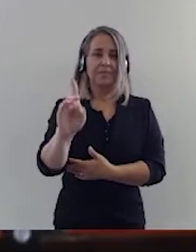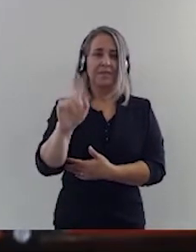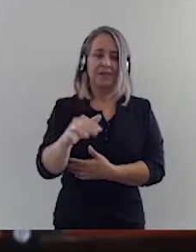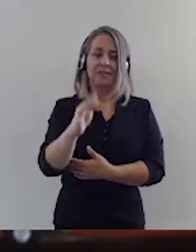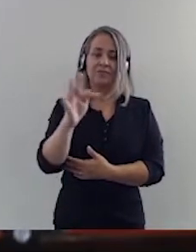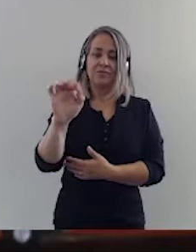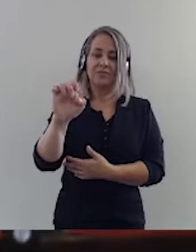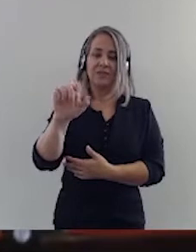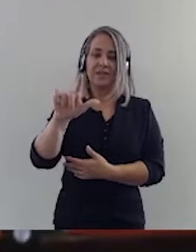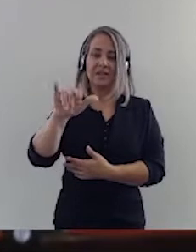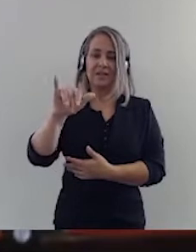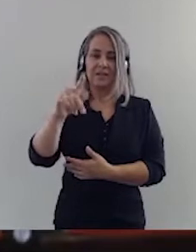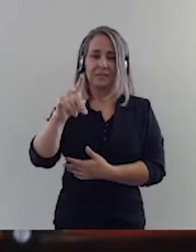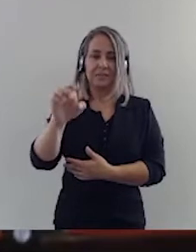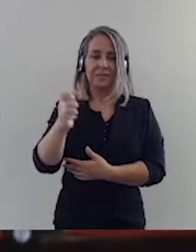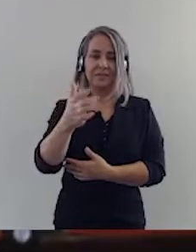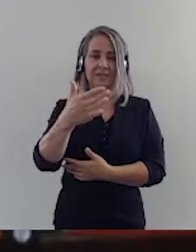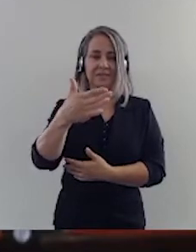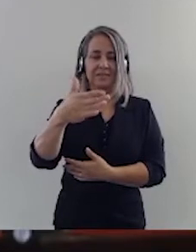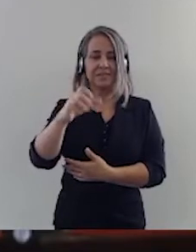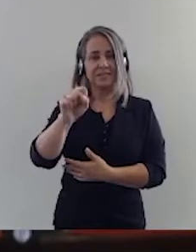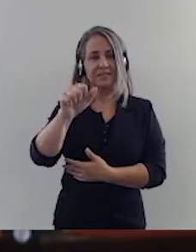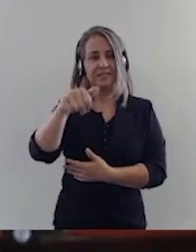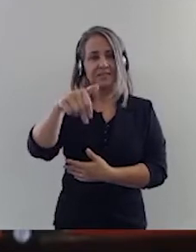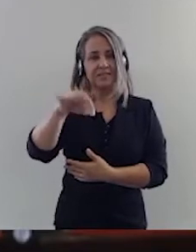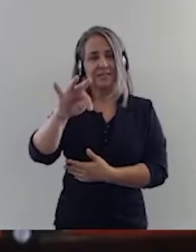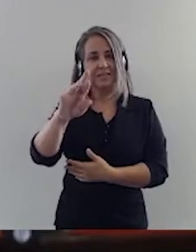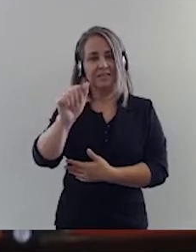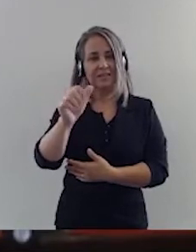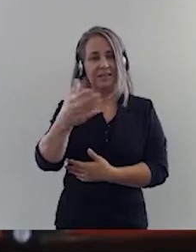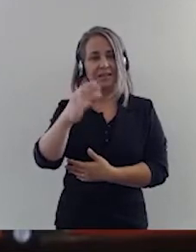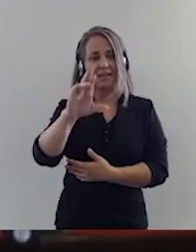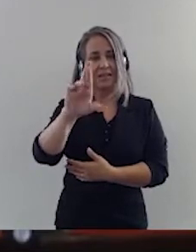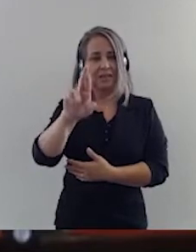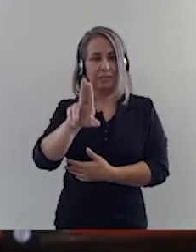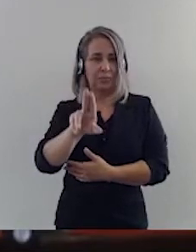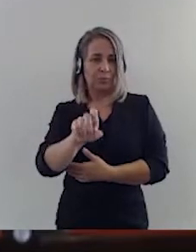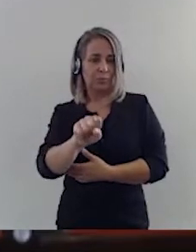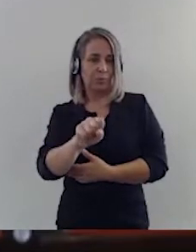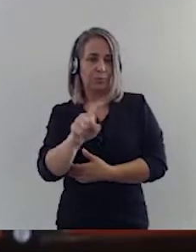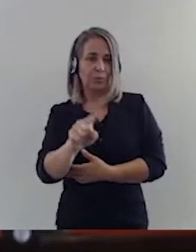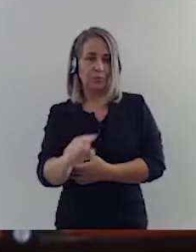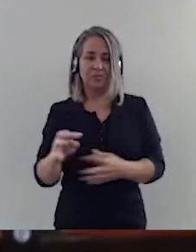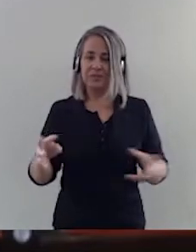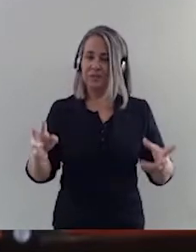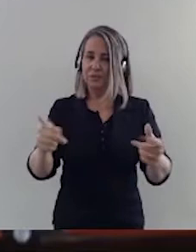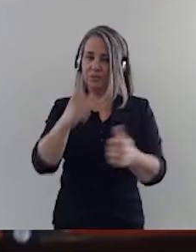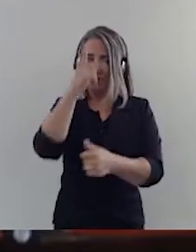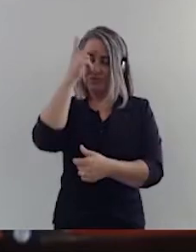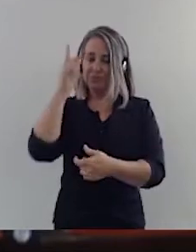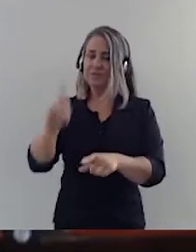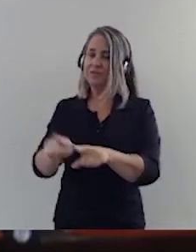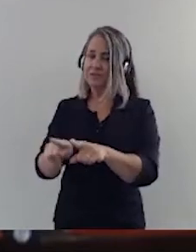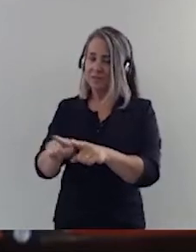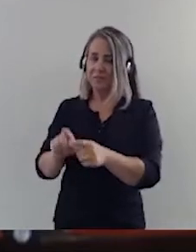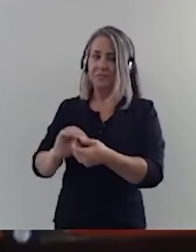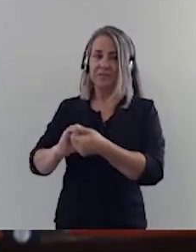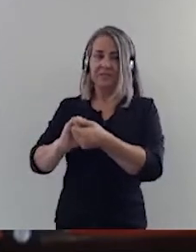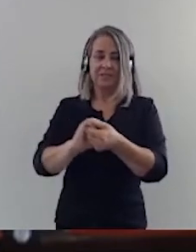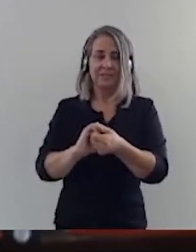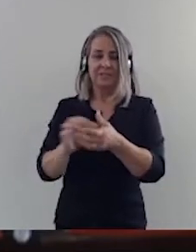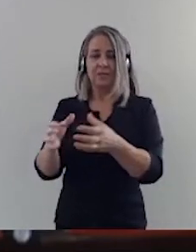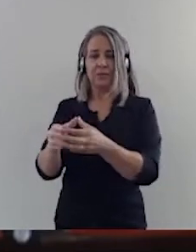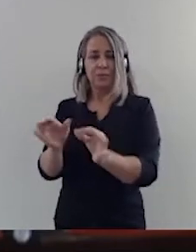Felipe Santa Cruz. Gostaria de fazer uma saudação especial também aos eminentes integrantes da comissão organizadora do